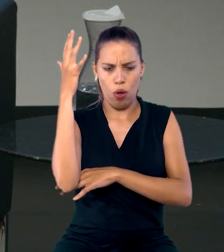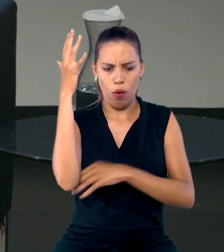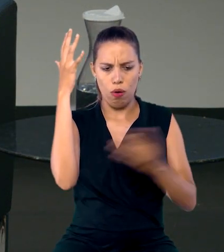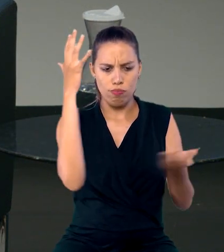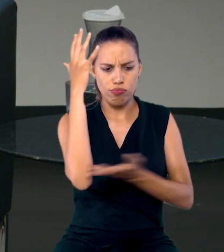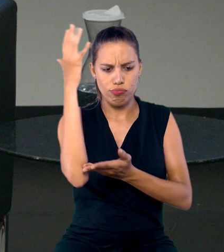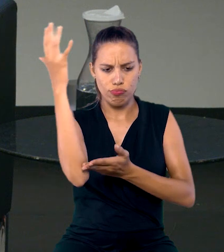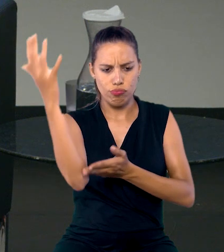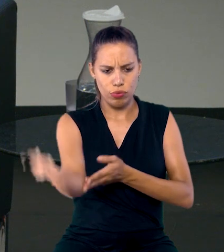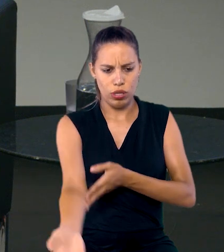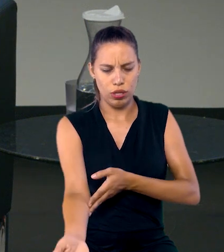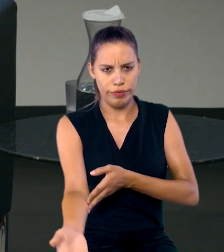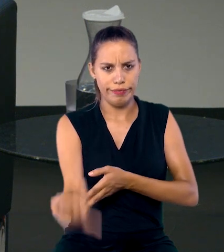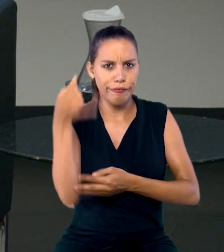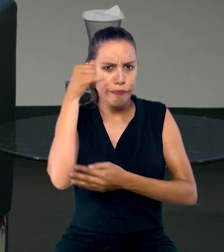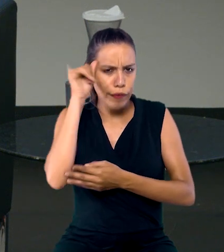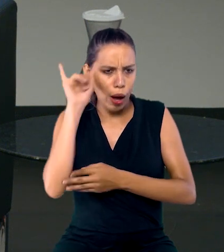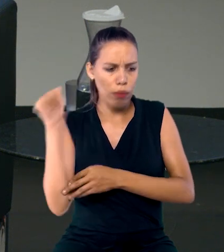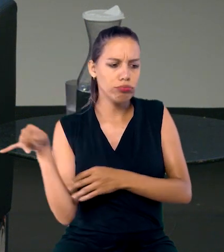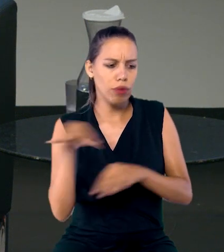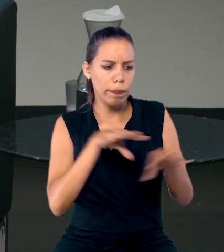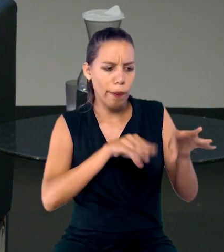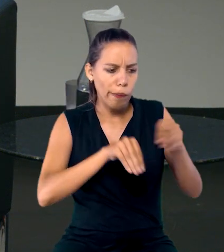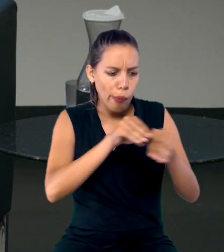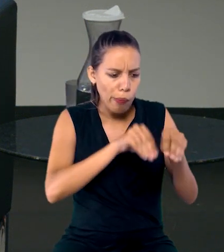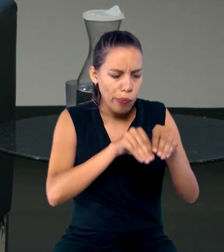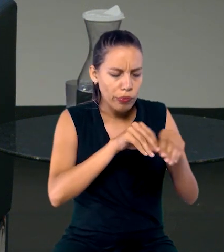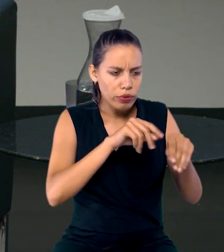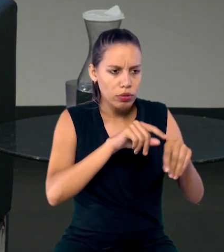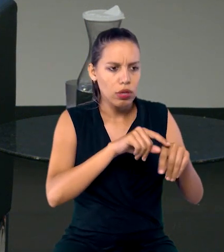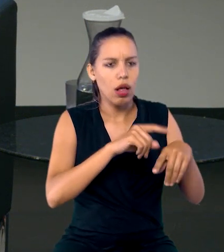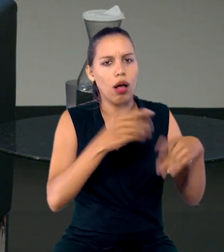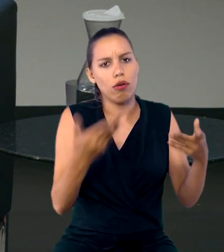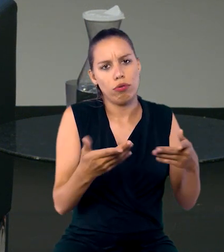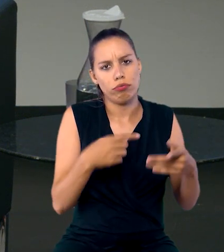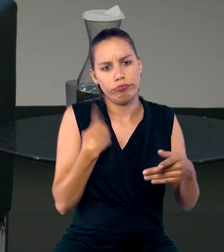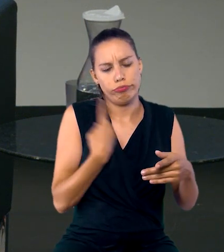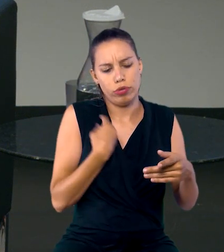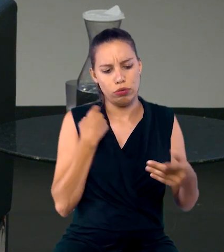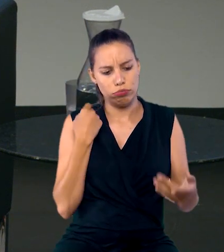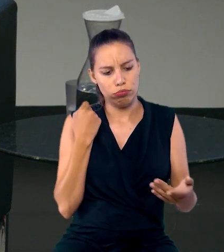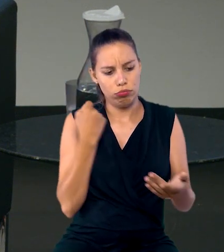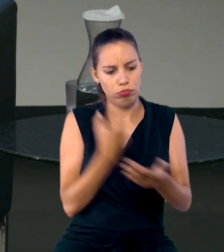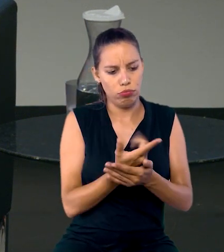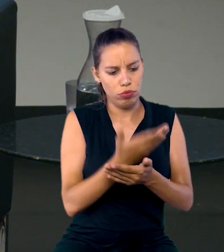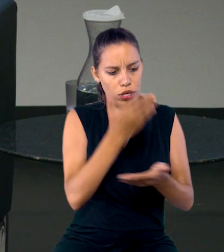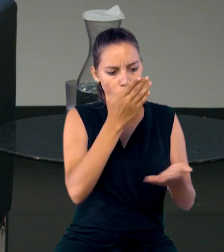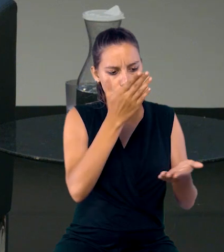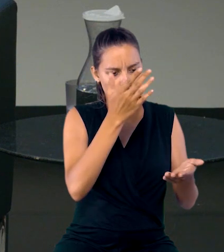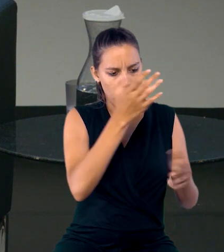virou pasto. A gente comprou um pedacinho, está reflorestando.